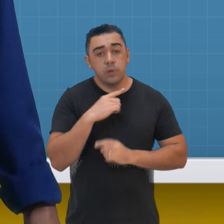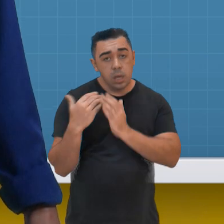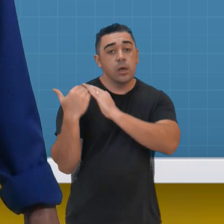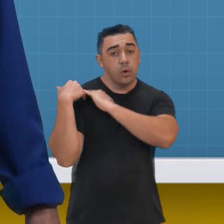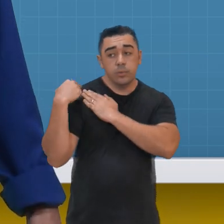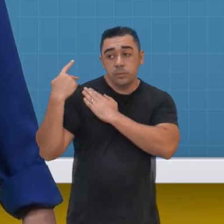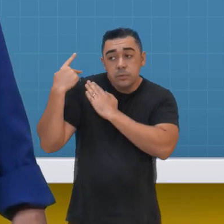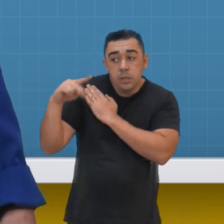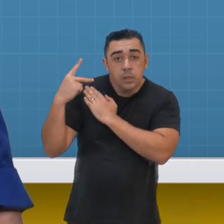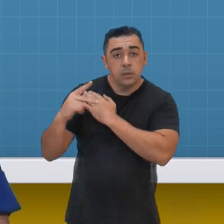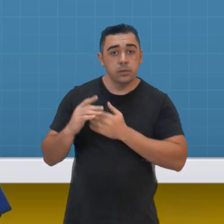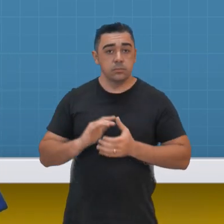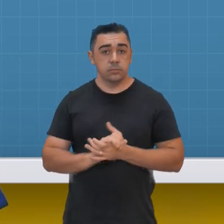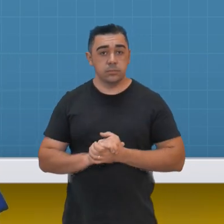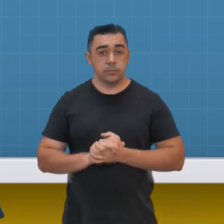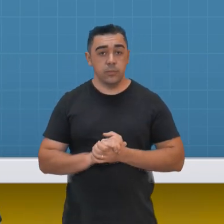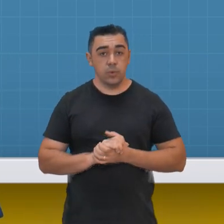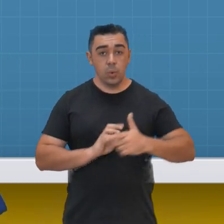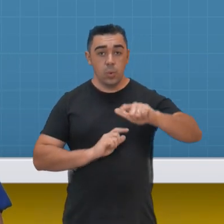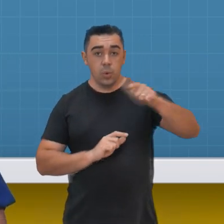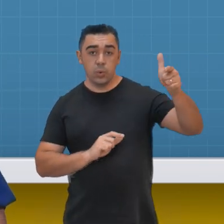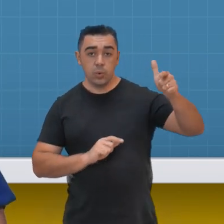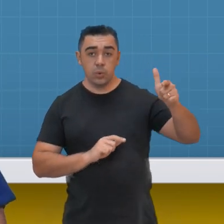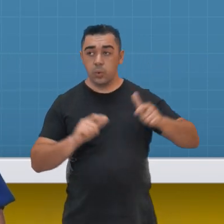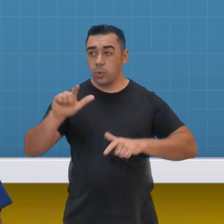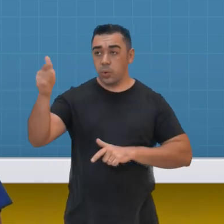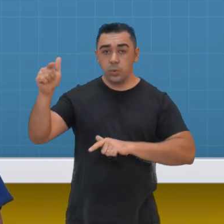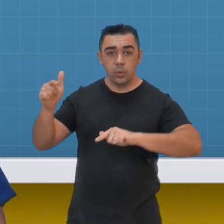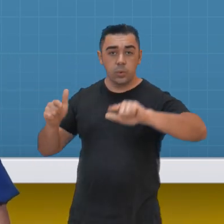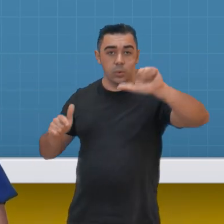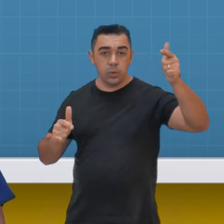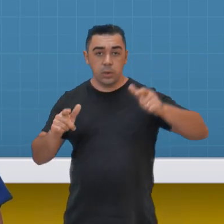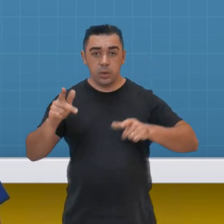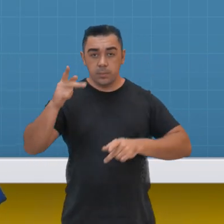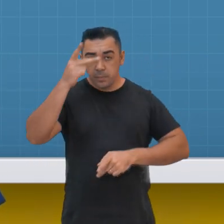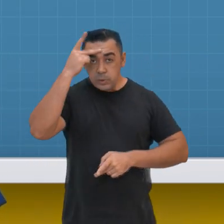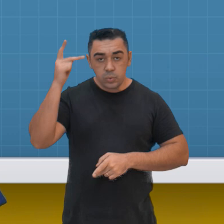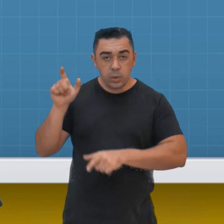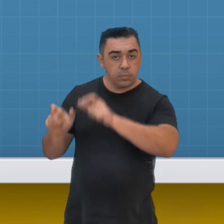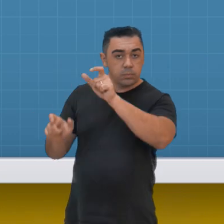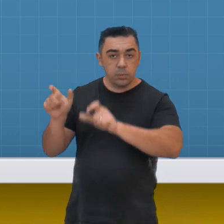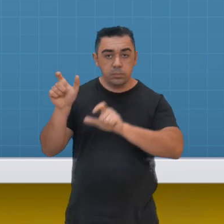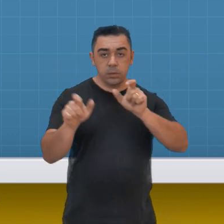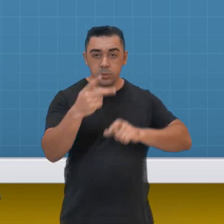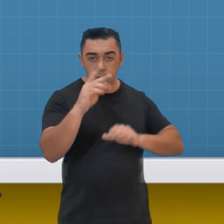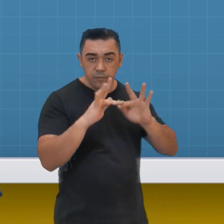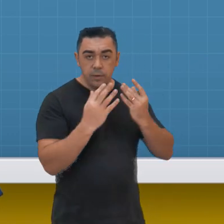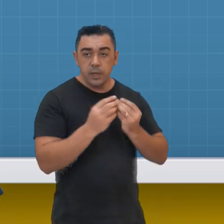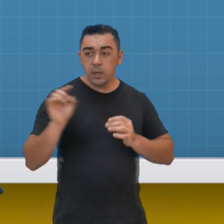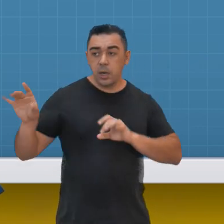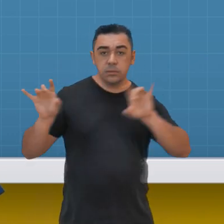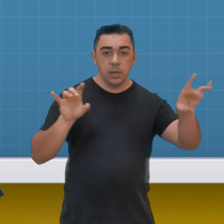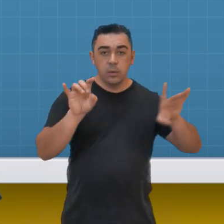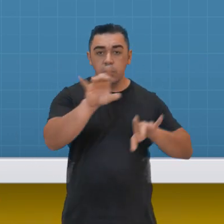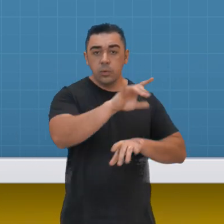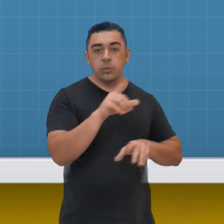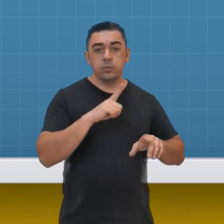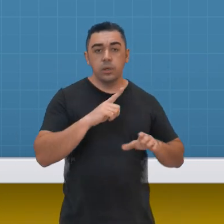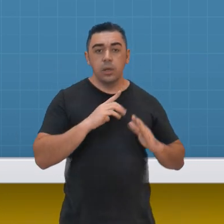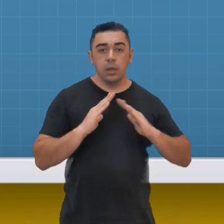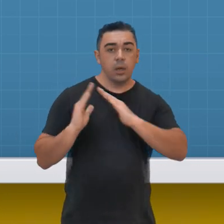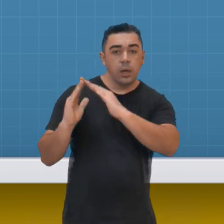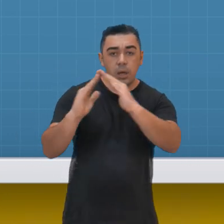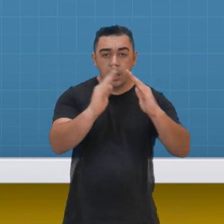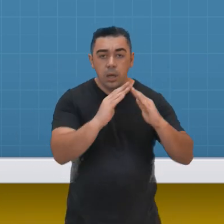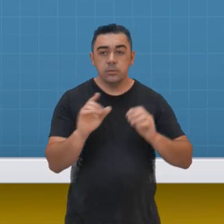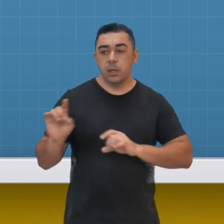compete a eles. As outras pessoas que circundam a sua família, fazer o que compete a elas.